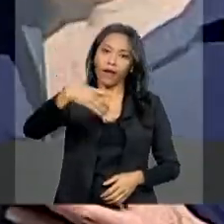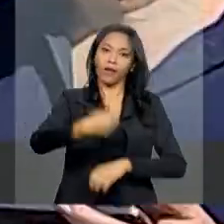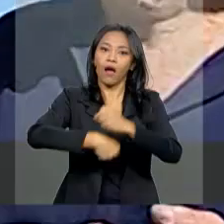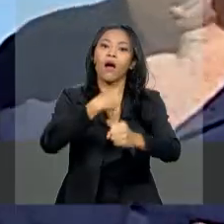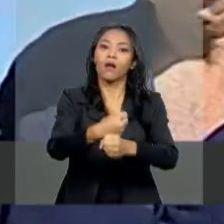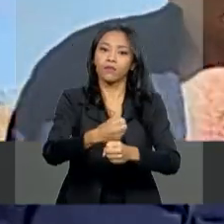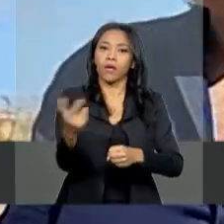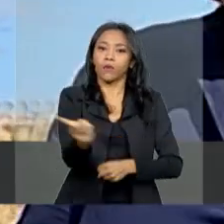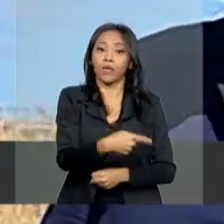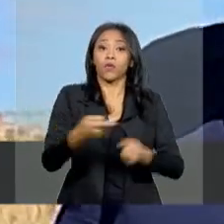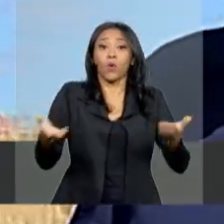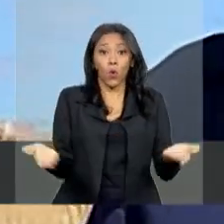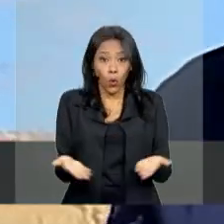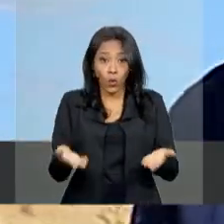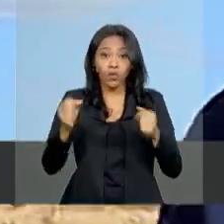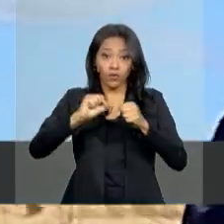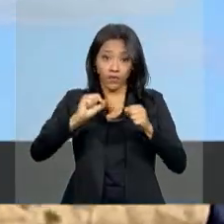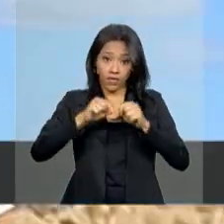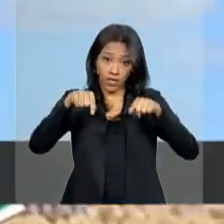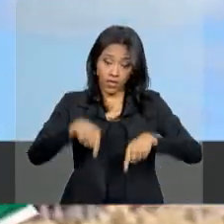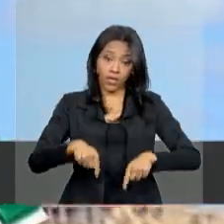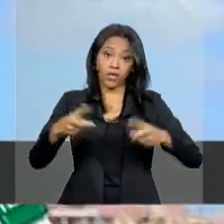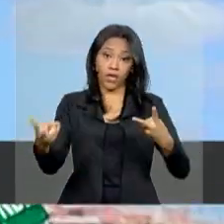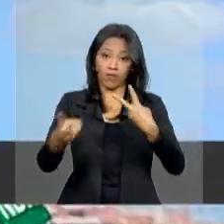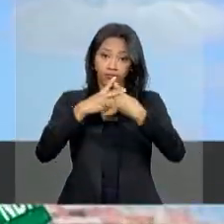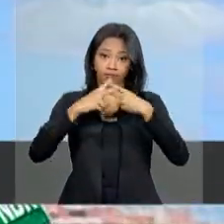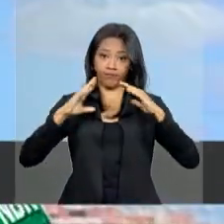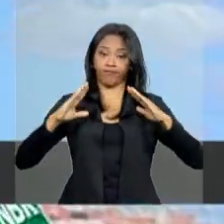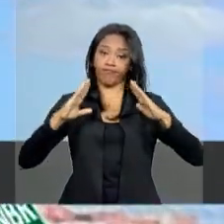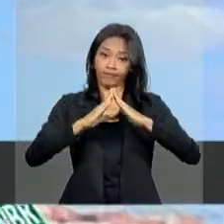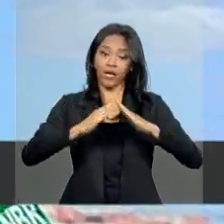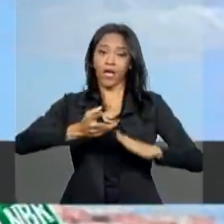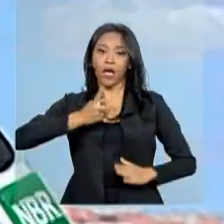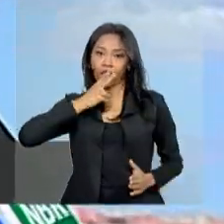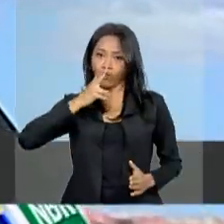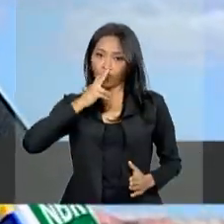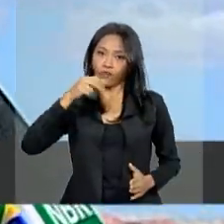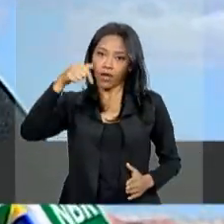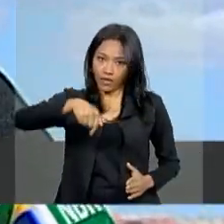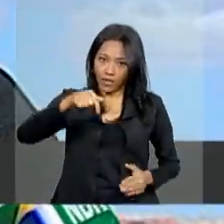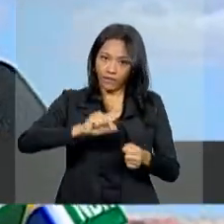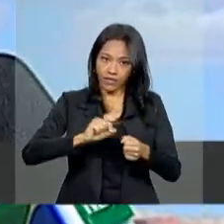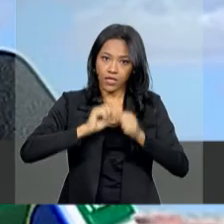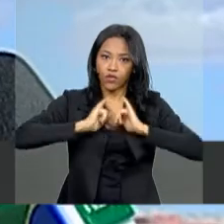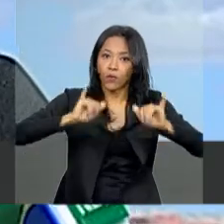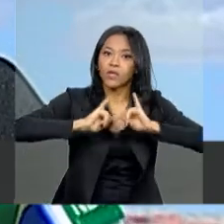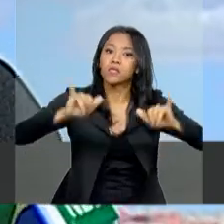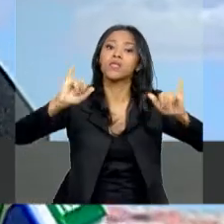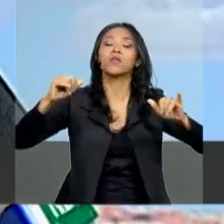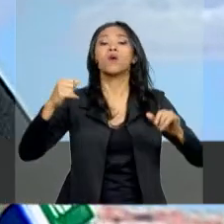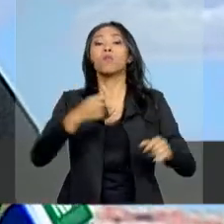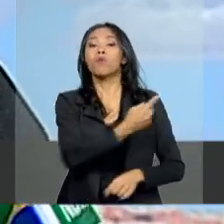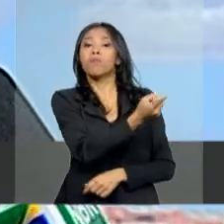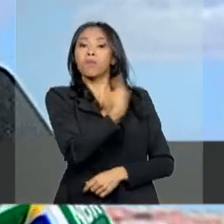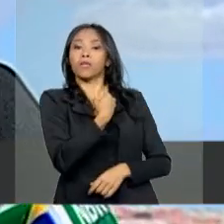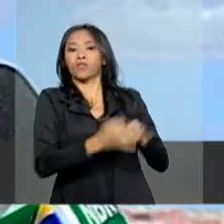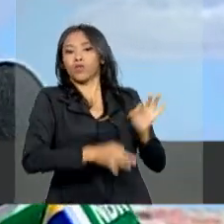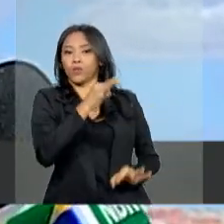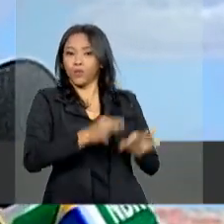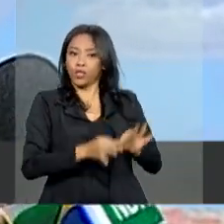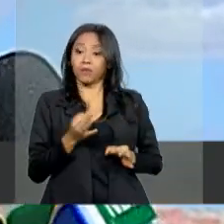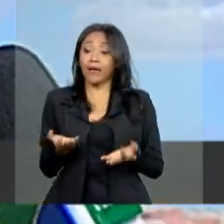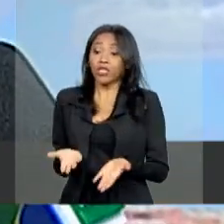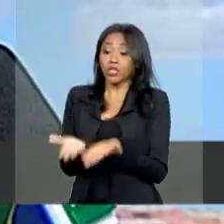fazendo essa campanha aqui na papuda porque nós estamos por ordem judicial é desenvolver um programa para retirar o